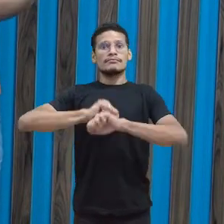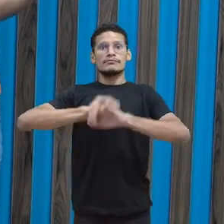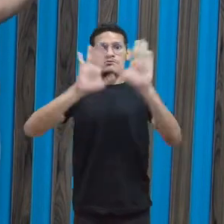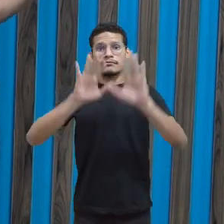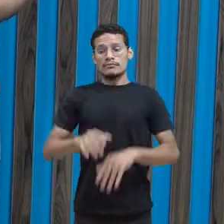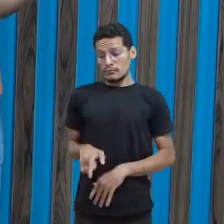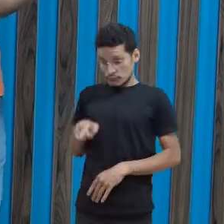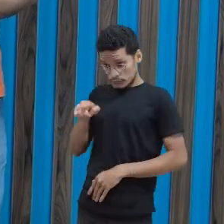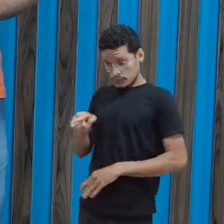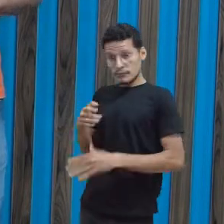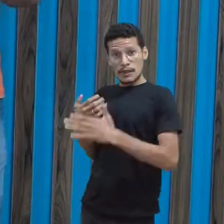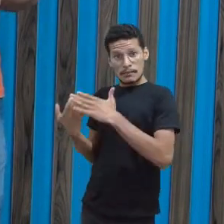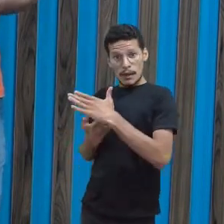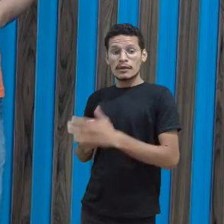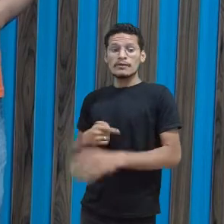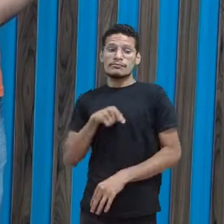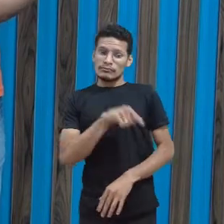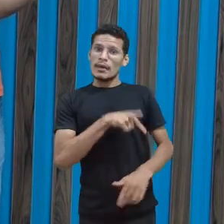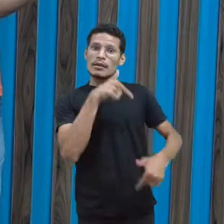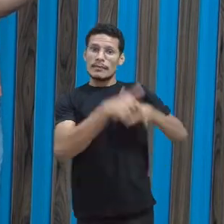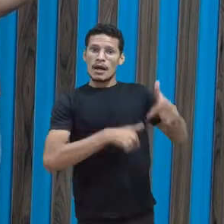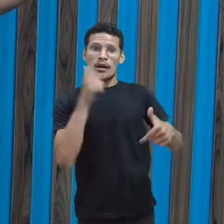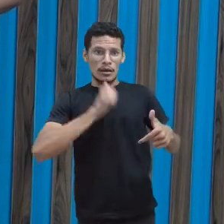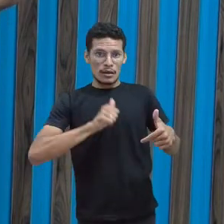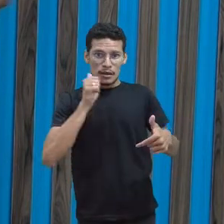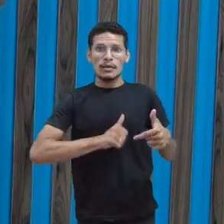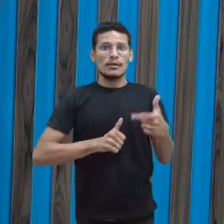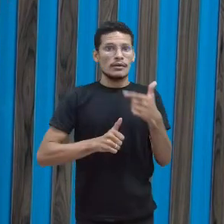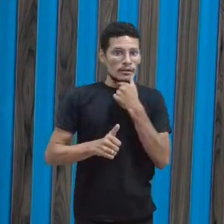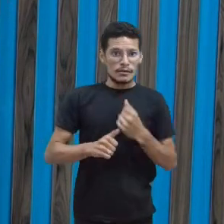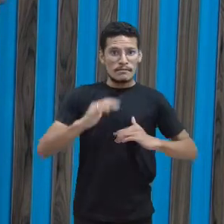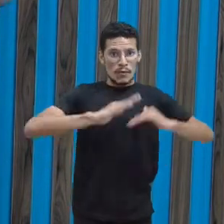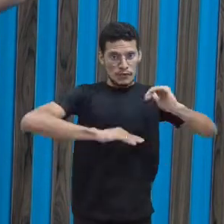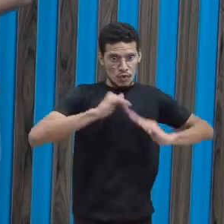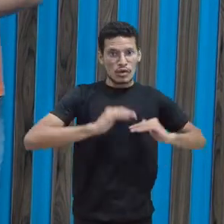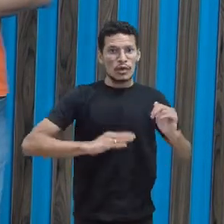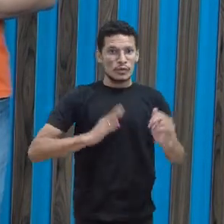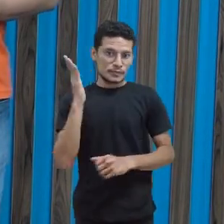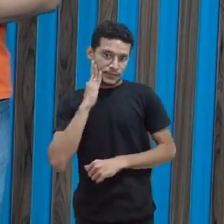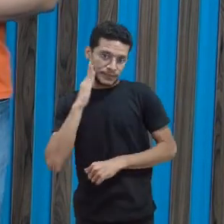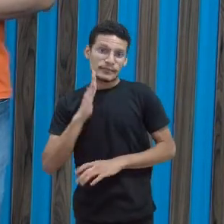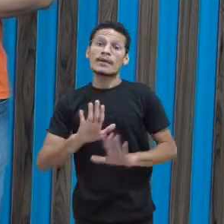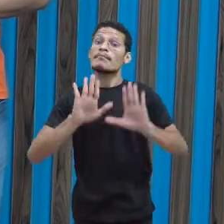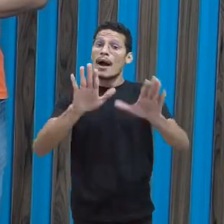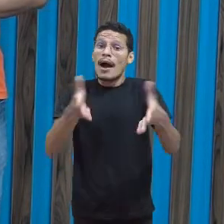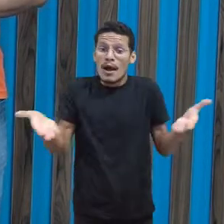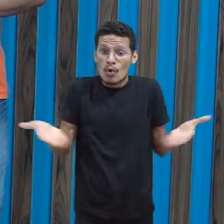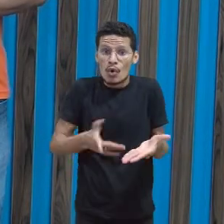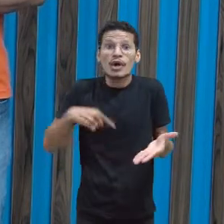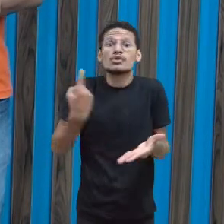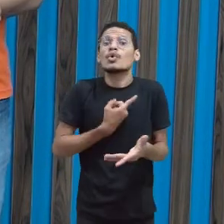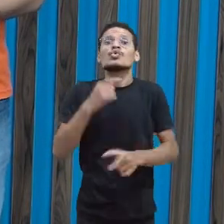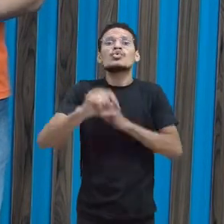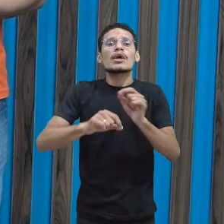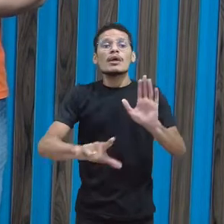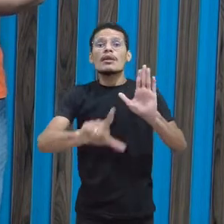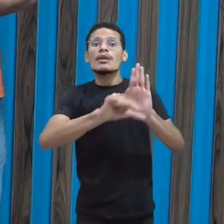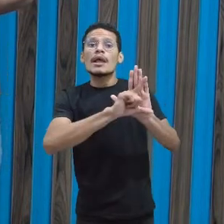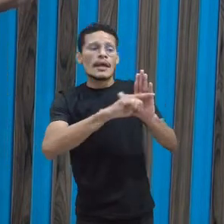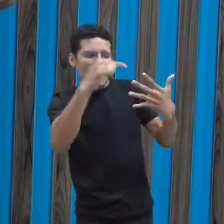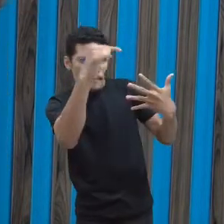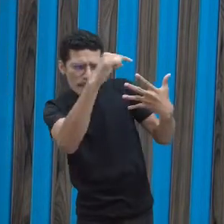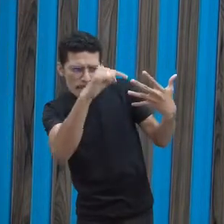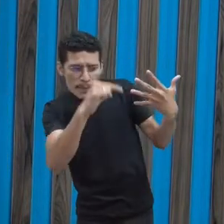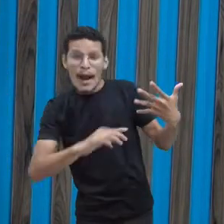empregador quanto para o trabalhador ou trabalhadora. Certo, gente? Ok, então agora nós vamos ver alguns dos direitos trabalhistas.